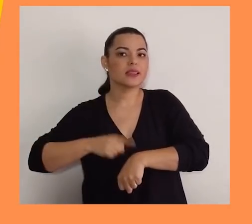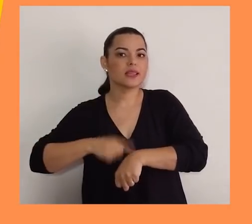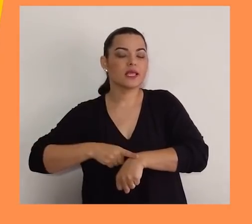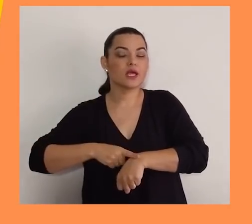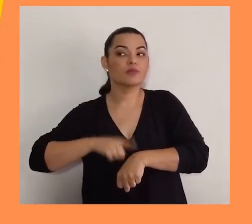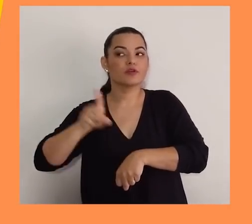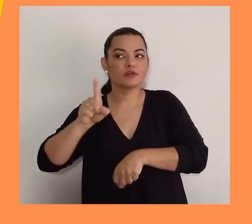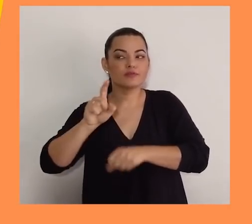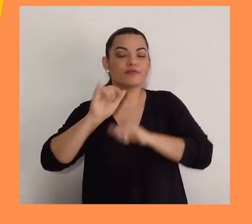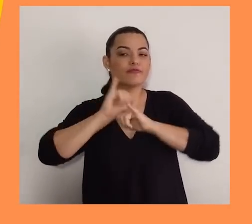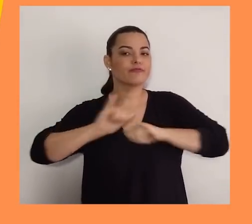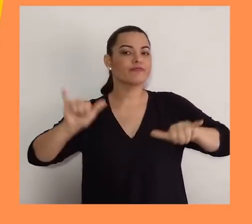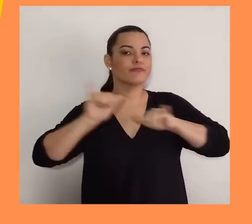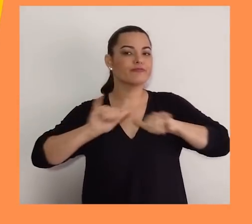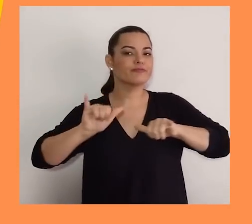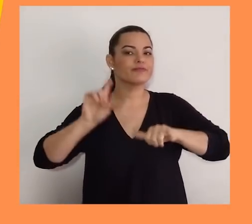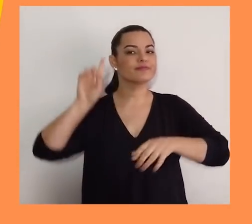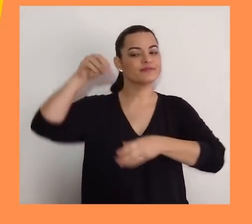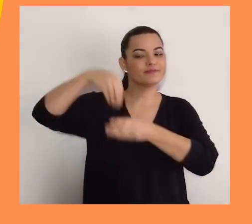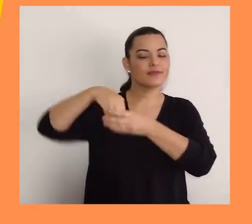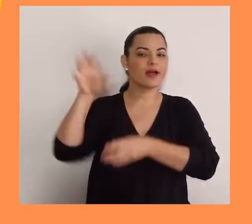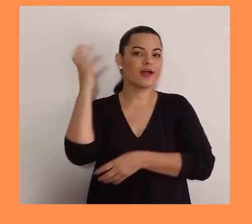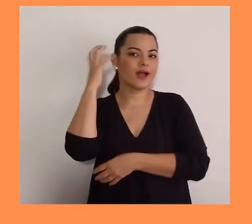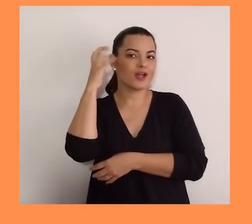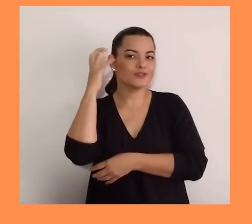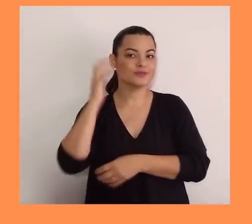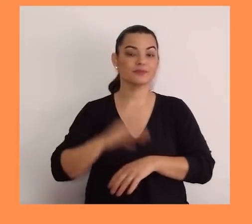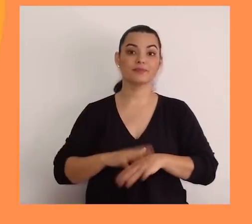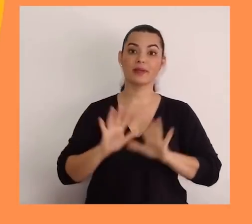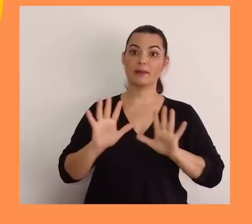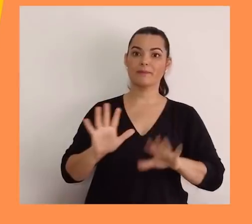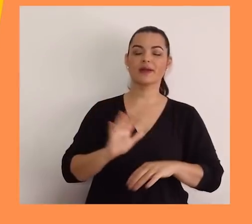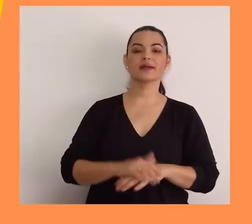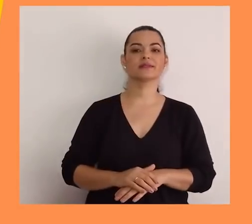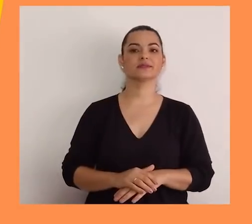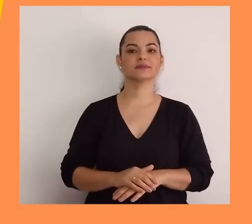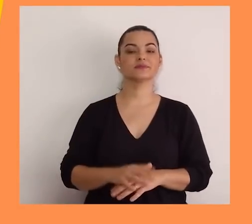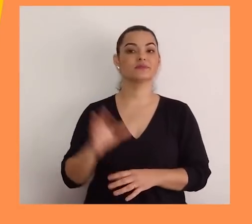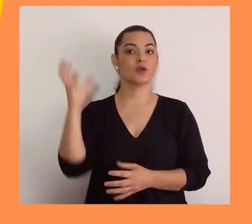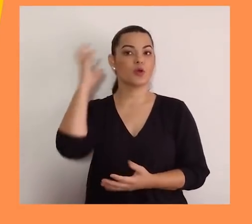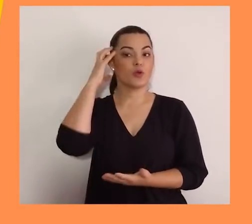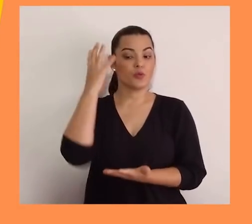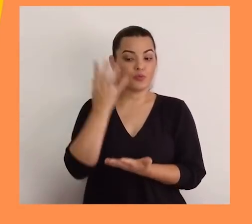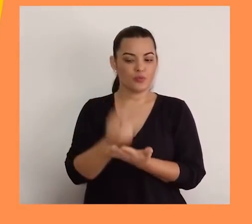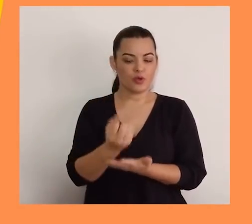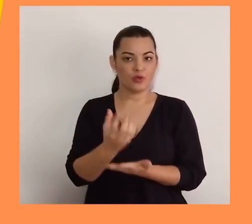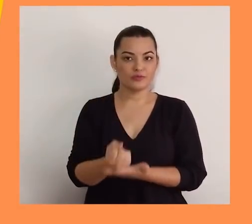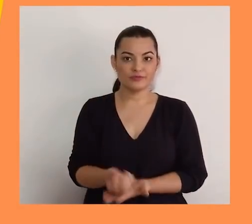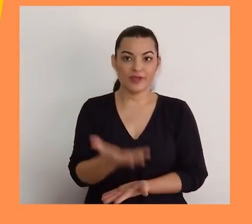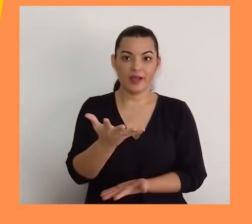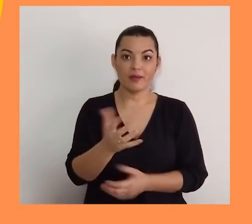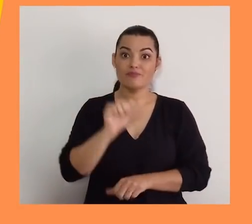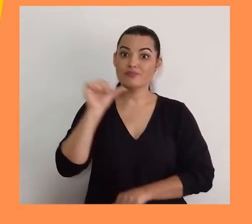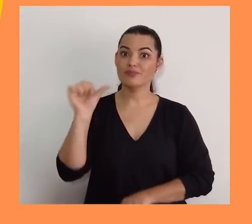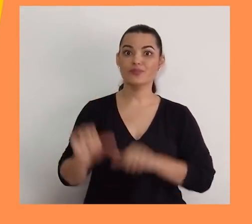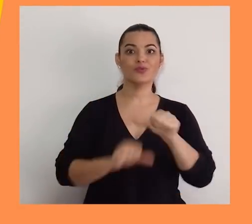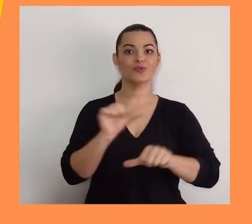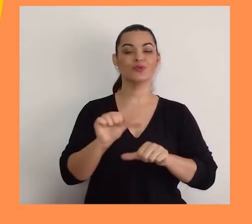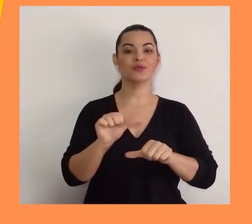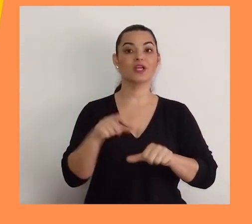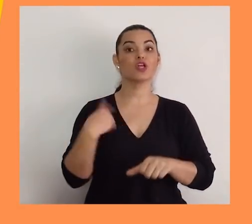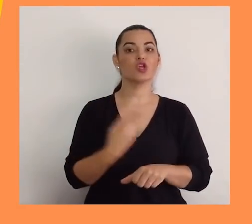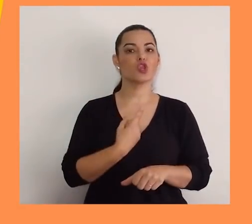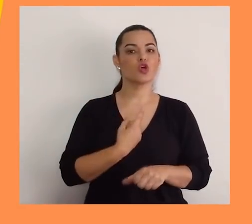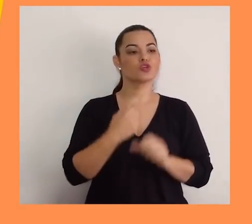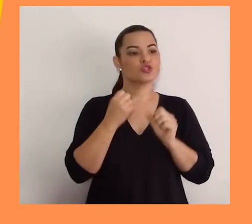falar sobre notícias na rádio. Com os podcasts, tudo isso mudou. Nós podemos ouvir sobre vários